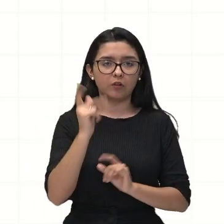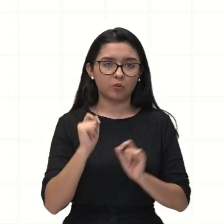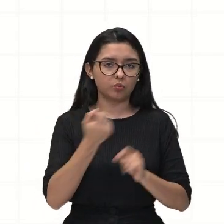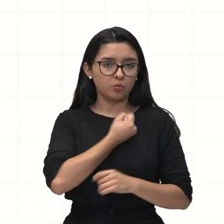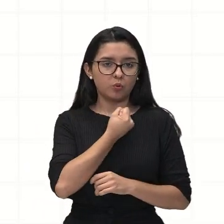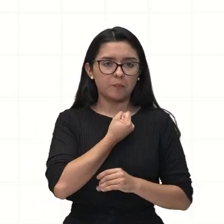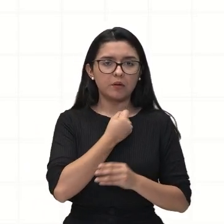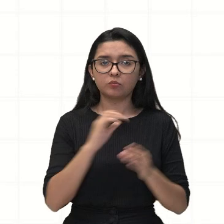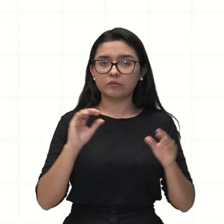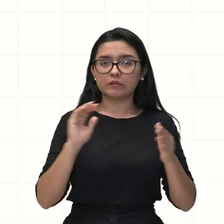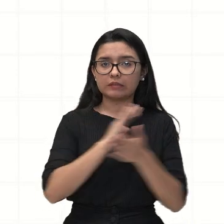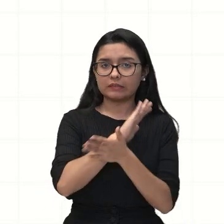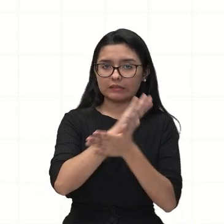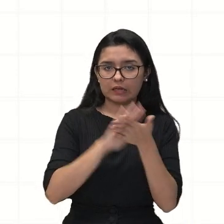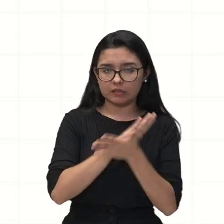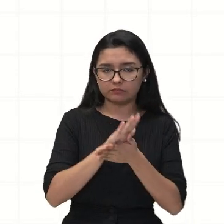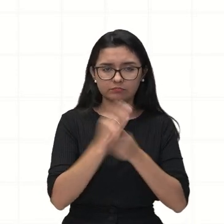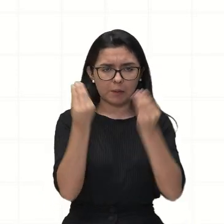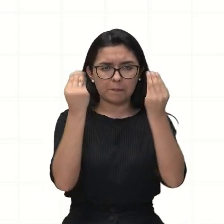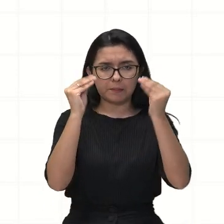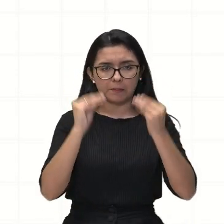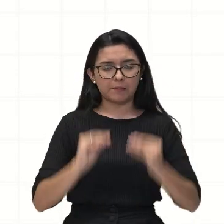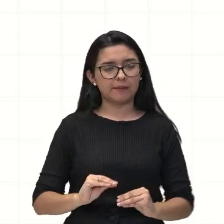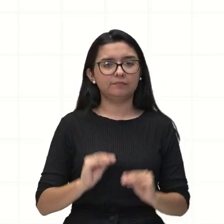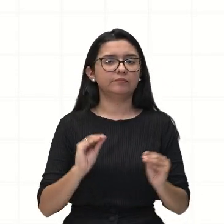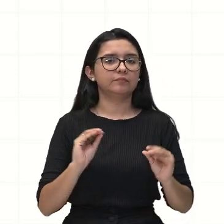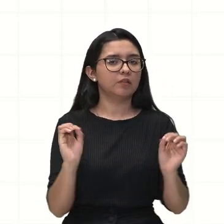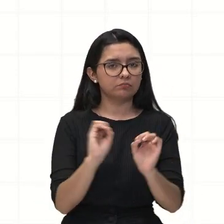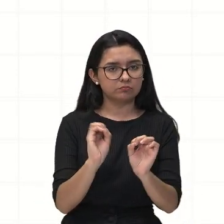numéricos, né? Nós estamos aqui, né,